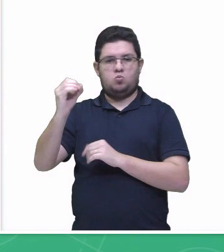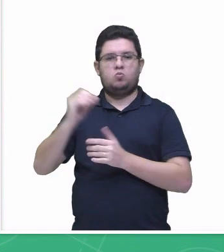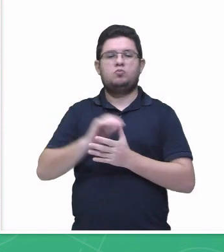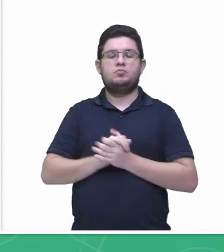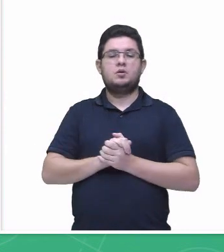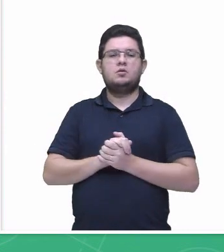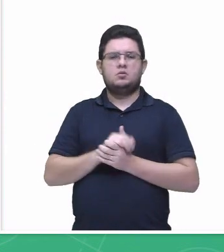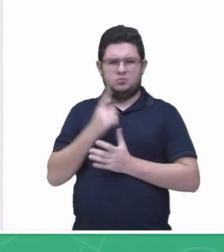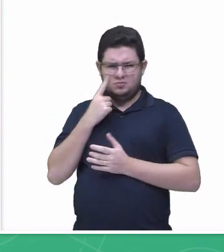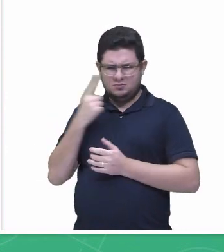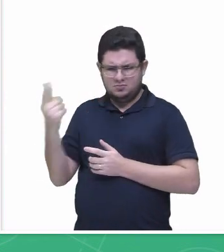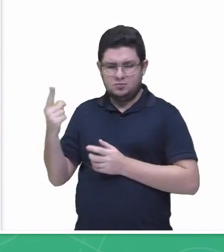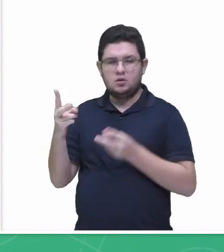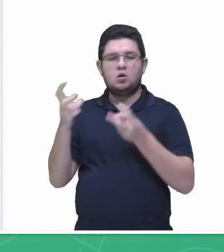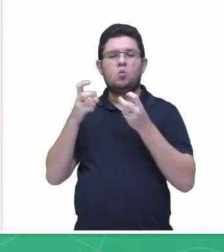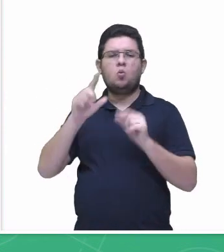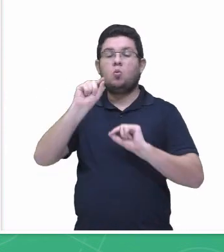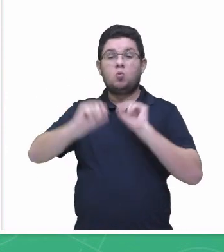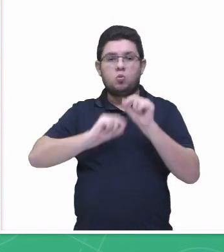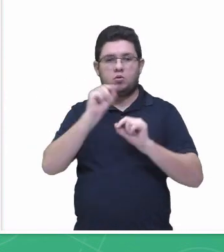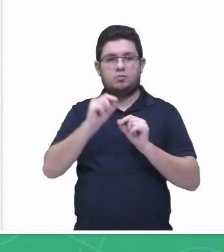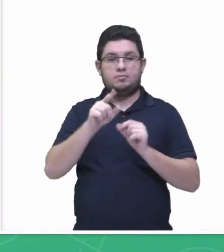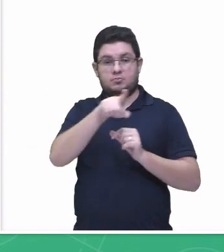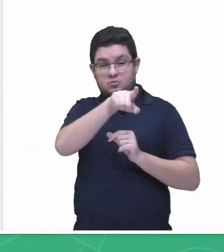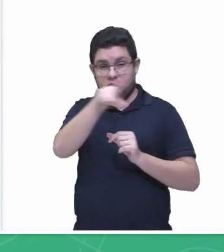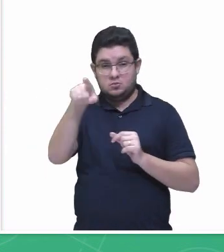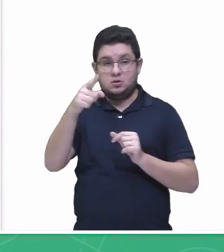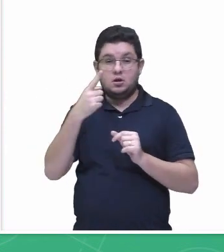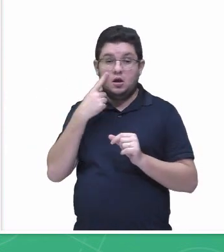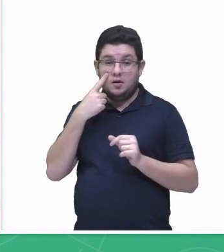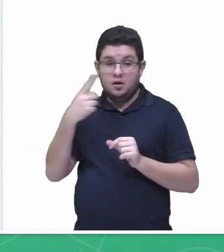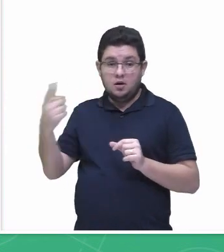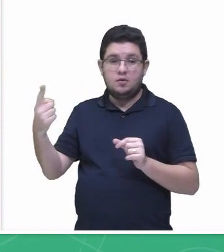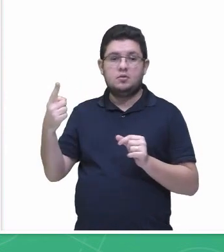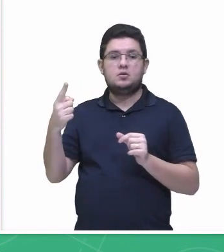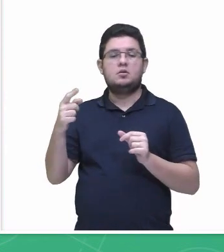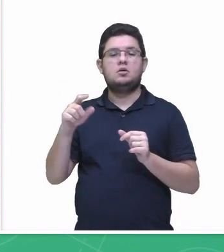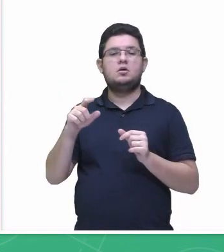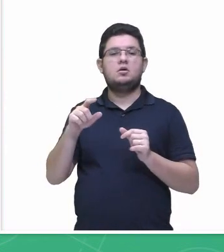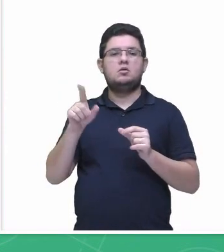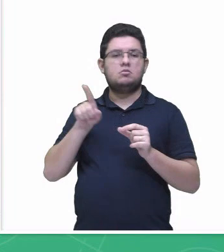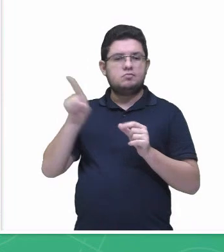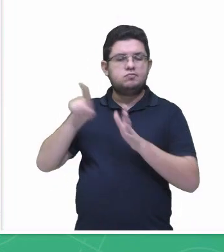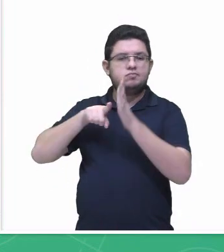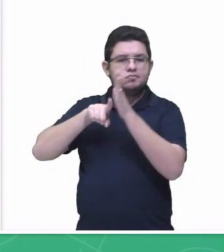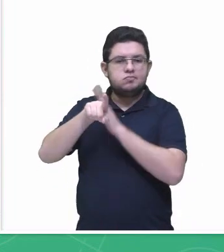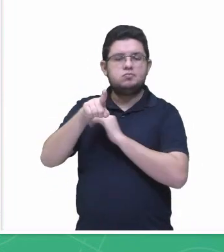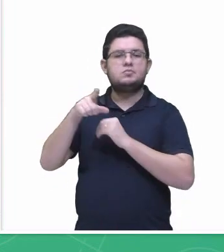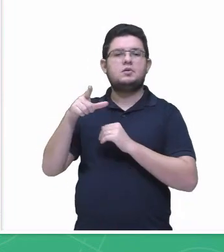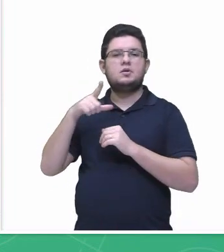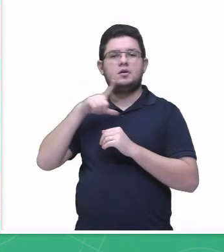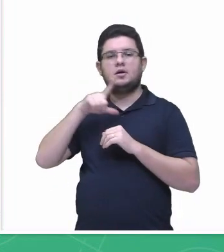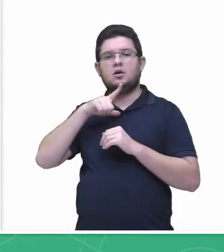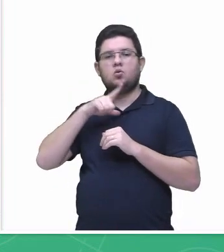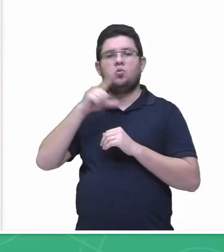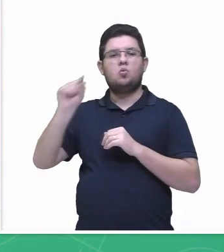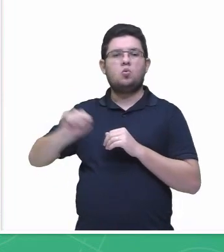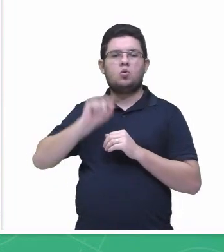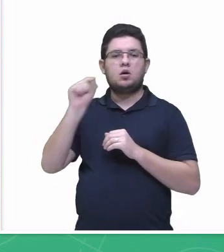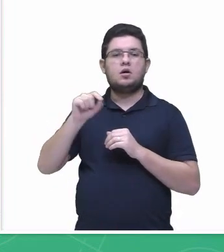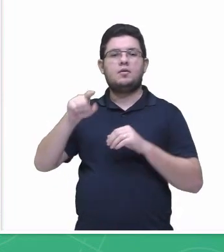consegue reparar aqui o seguinte, pessoal, que nesse caso, nessa questão, estamos trabalhando com